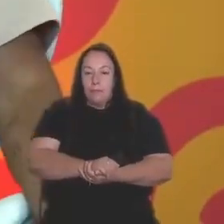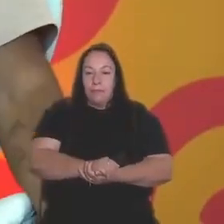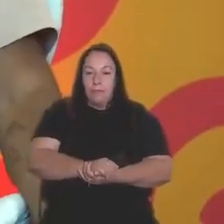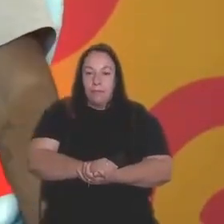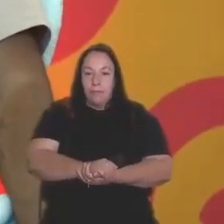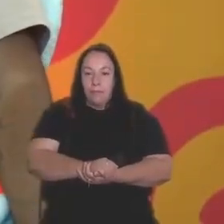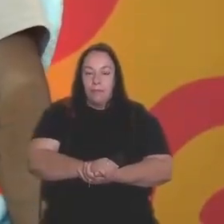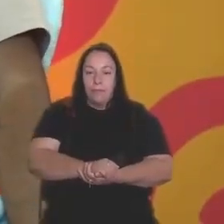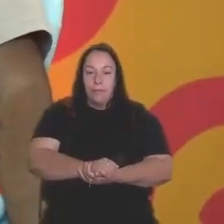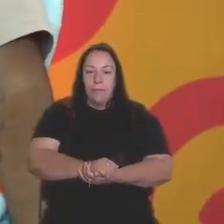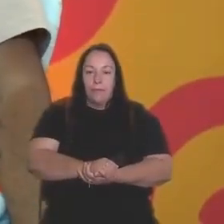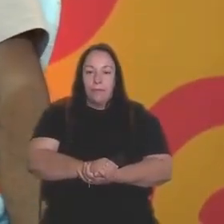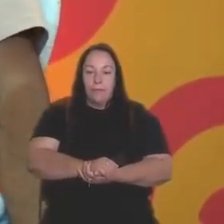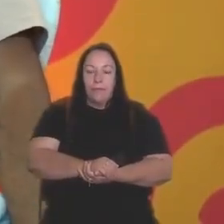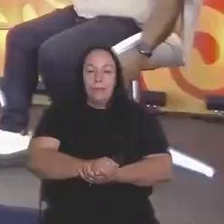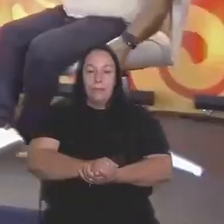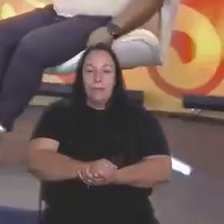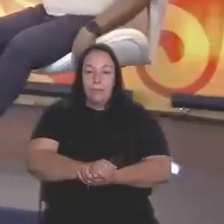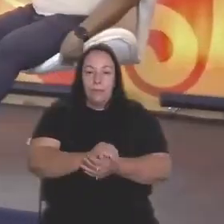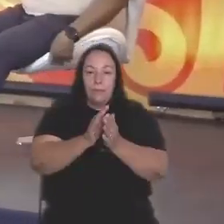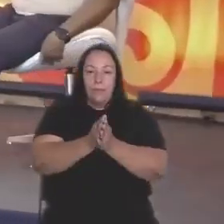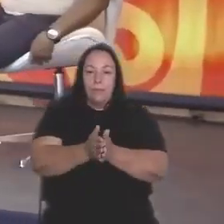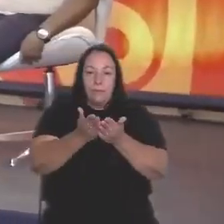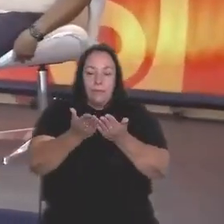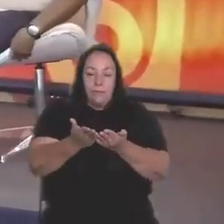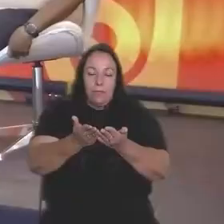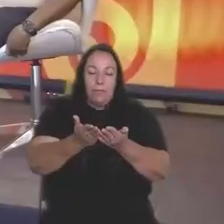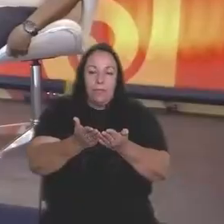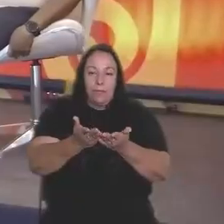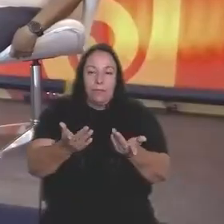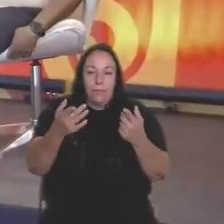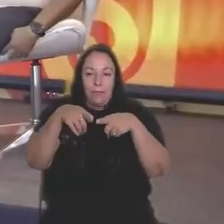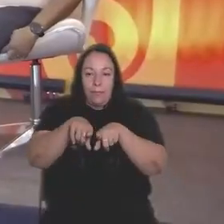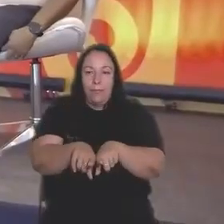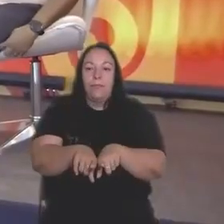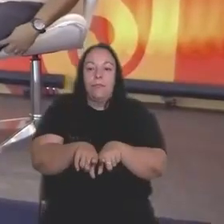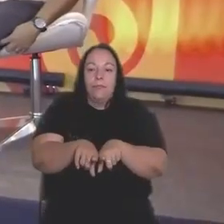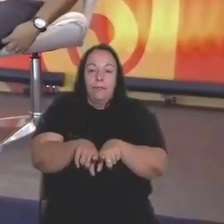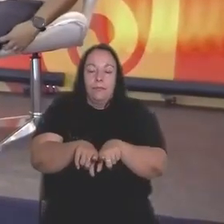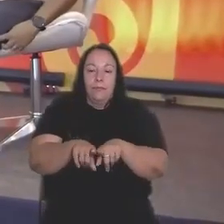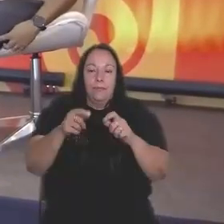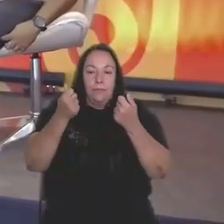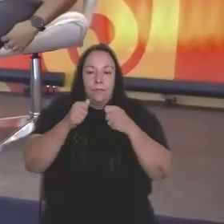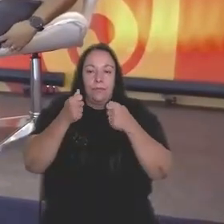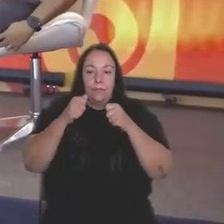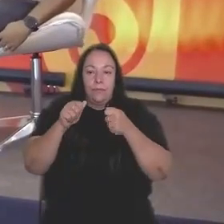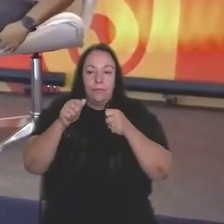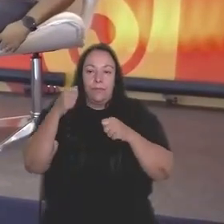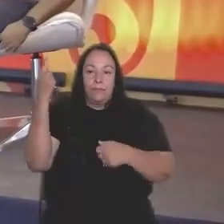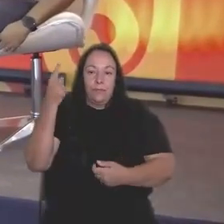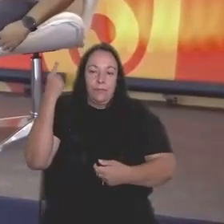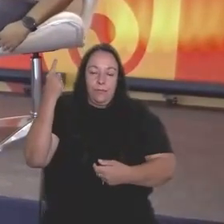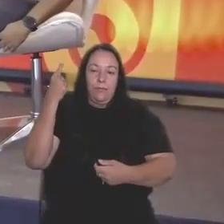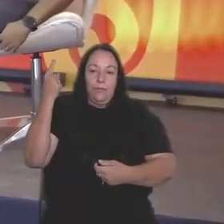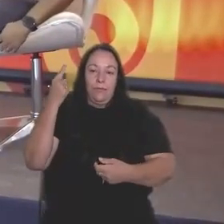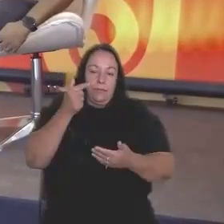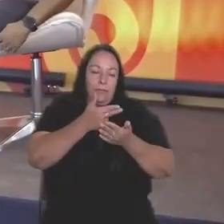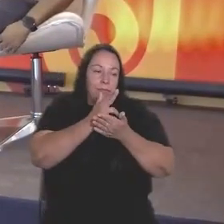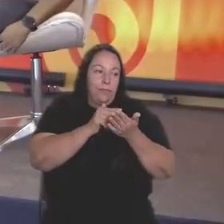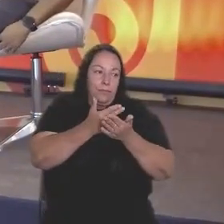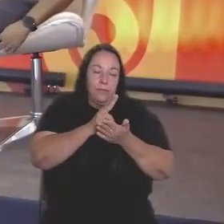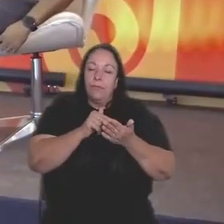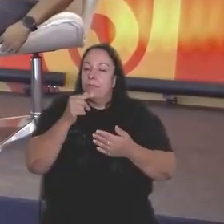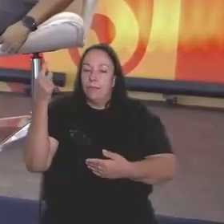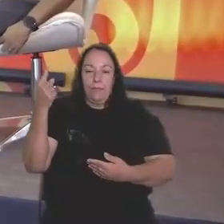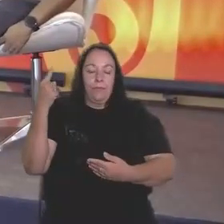falo que no infantil não tem jeito, né? É uma parceria mesmo. Não existe o autor sozinho e nem o ilustrador sozinho. É